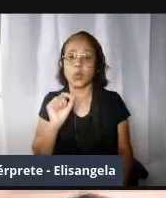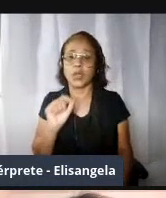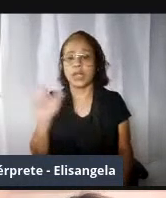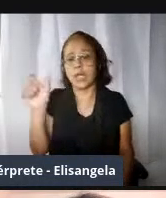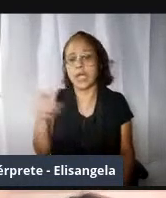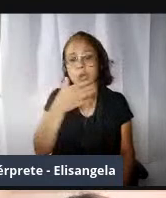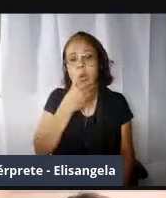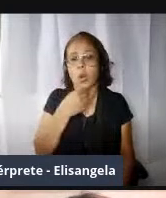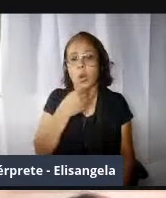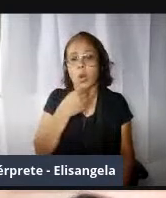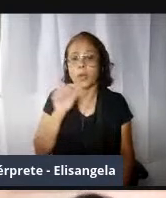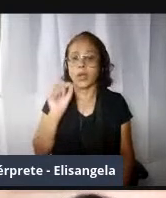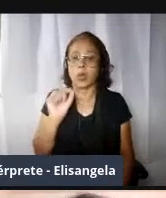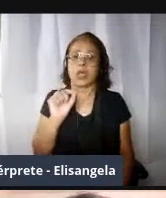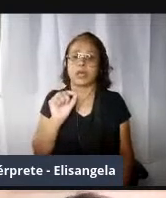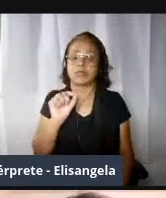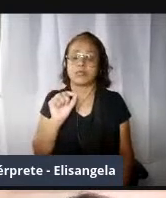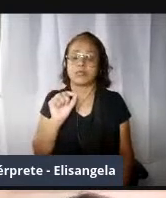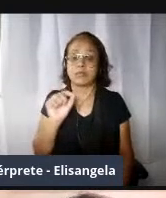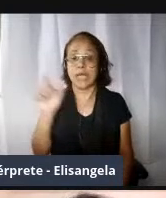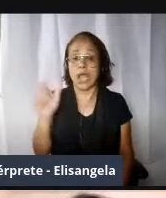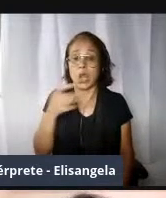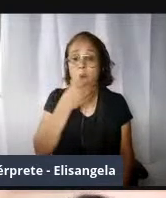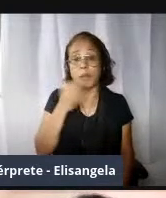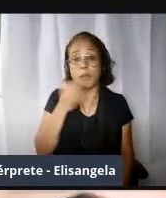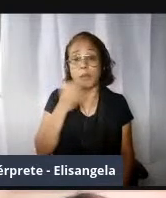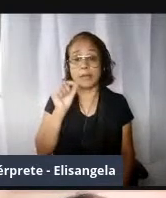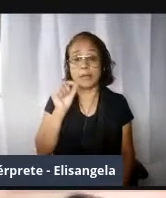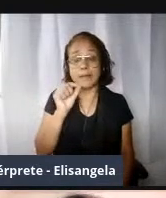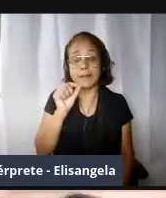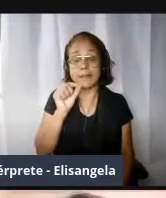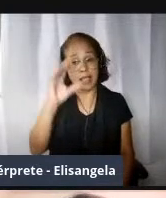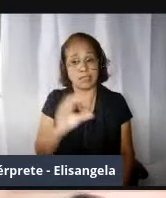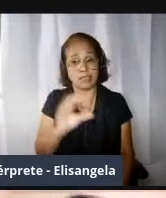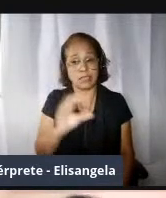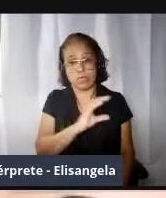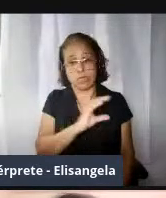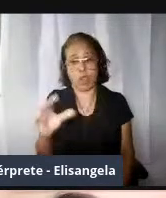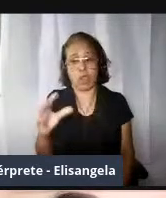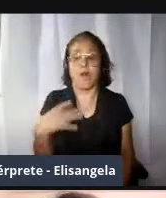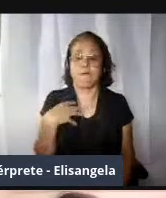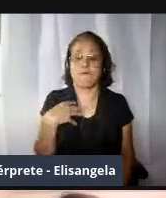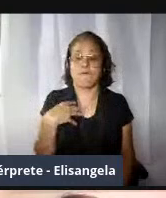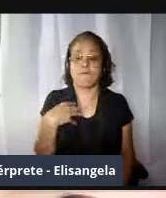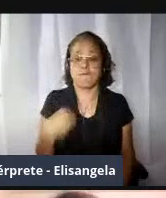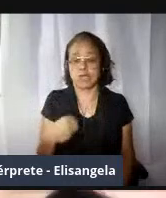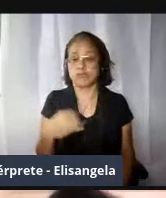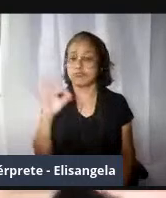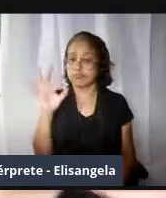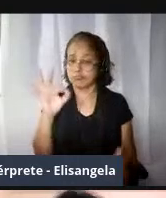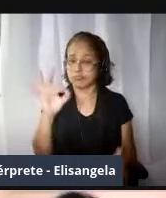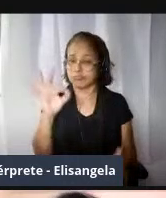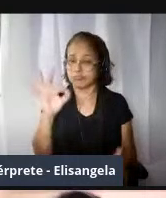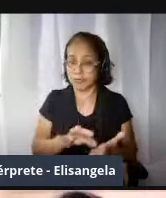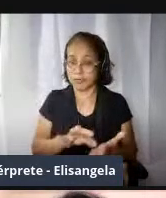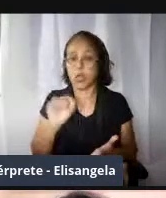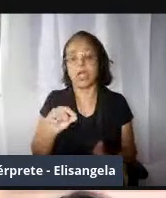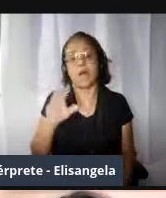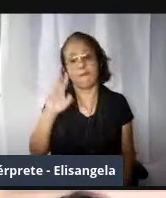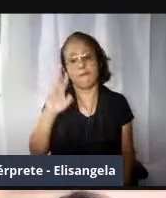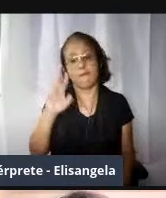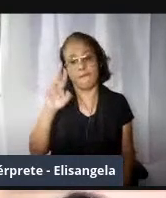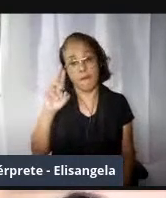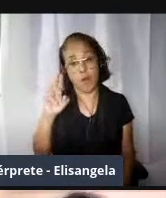frei católico, filho ilegítimo, né? Mas ele tem aí ele é apadrinhado por esse frei católico que tinha projeção